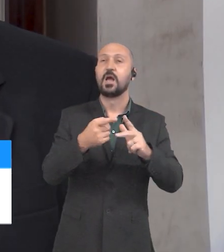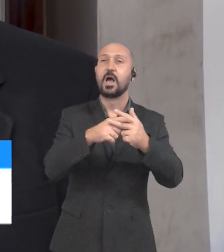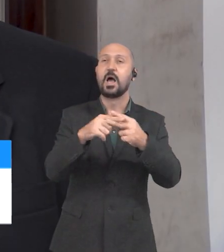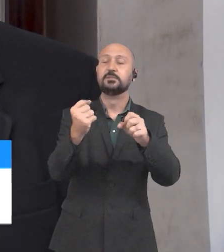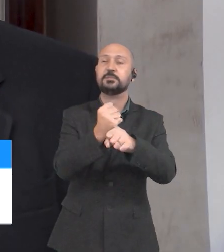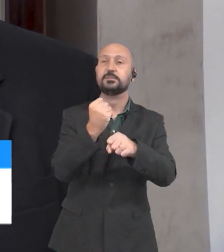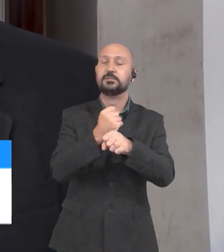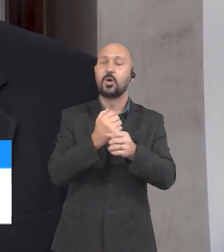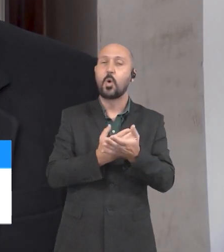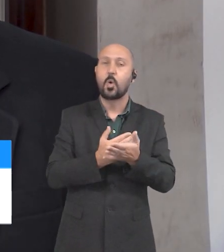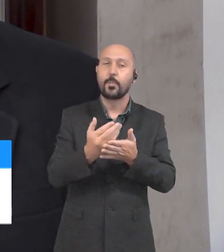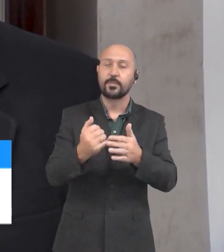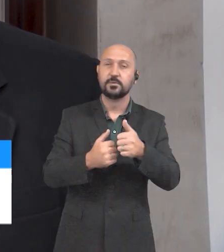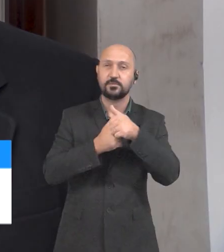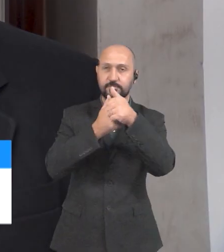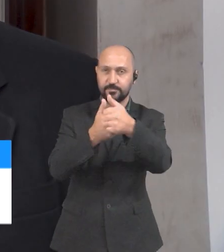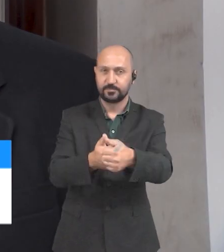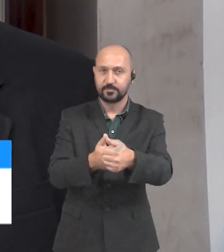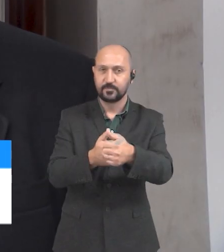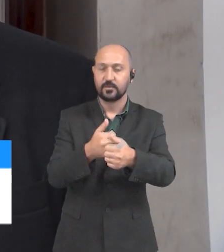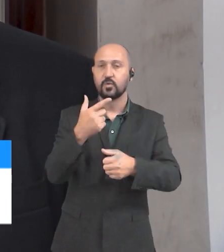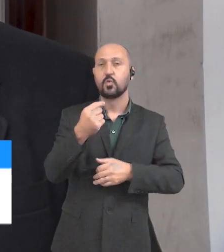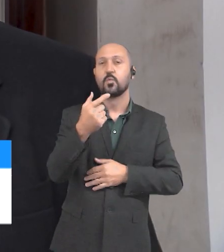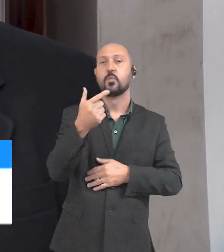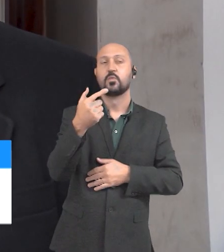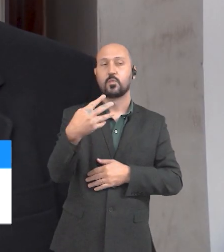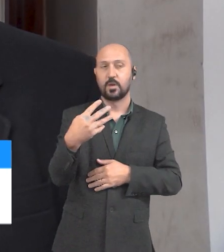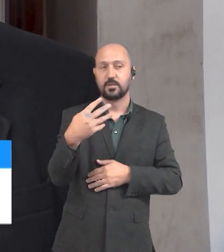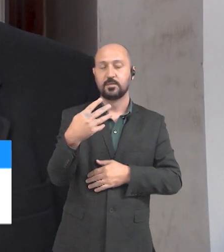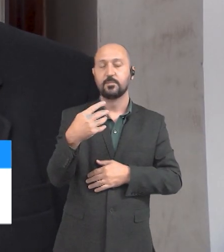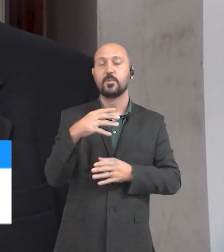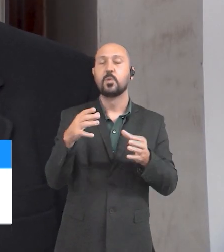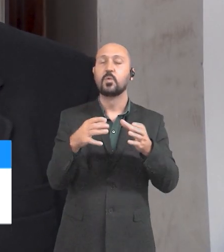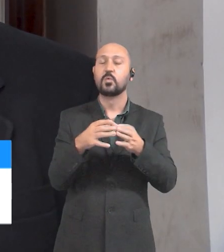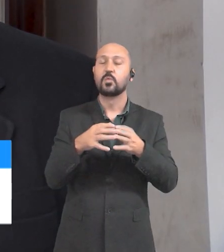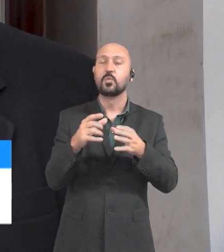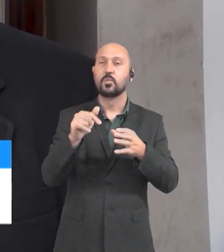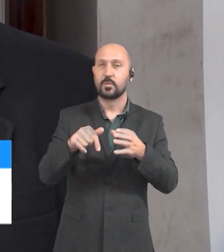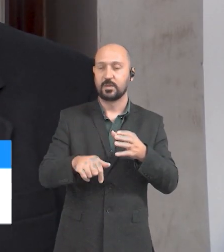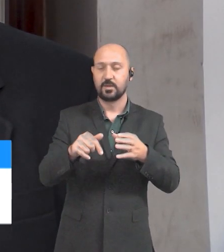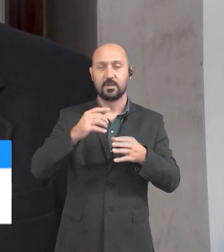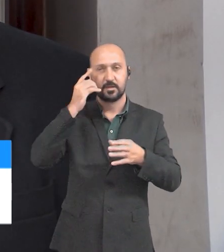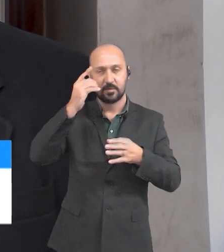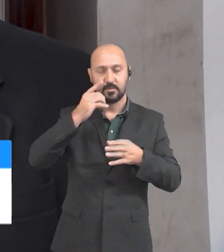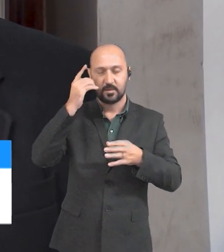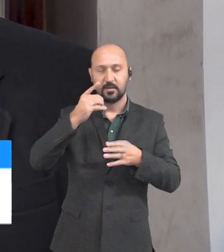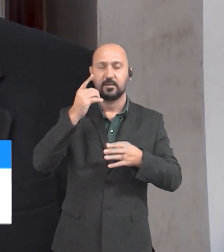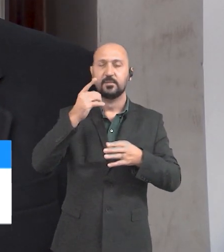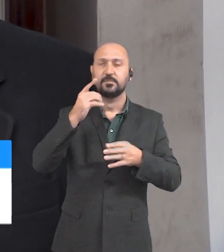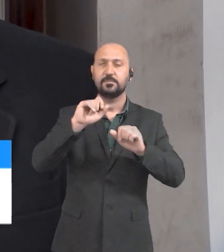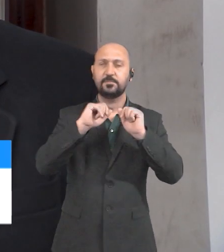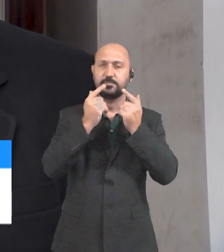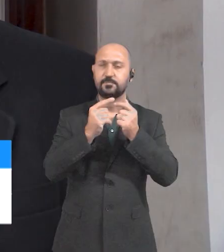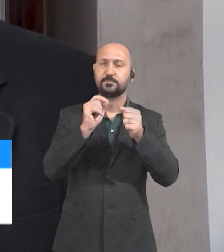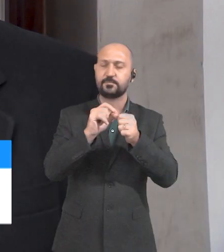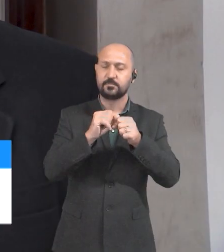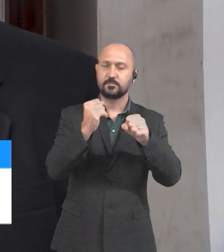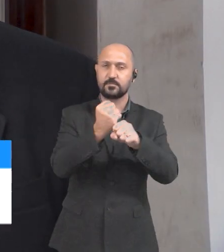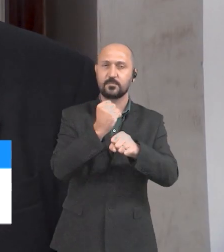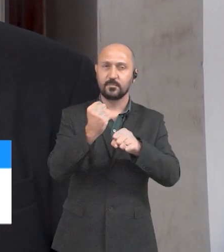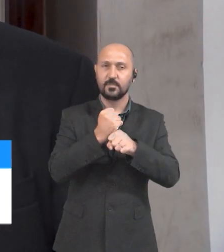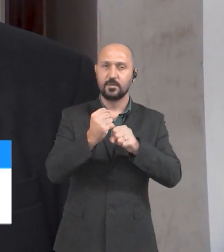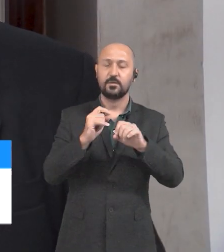Estádio Morenão começou a ser acompanhada desde 2024 pela Comissão Temporária da Lemes. Já foram